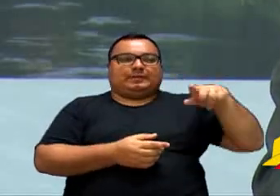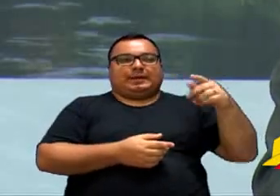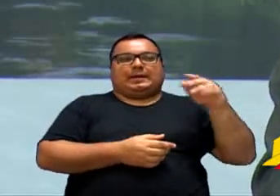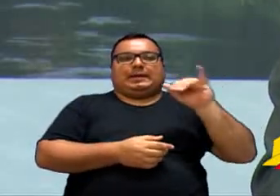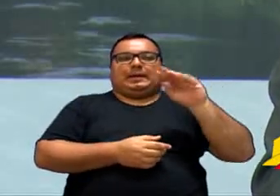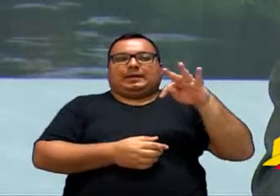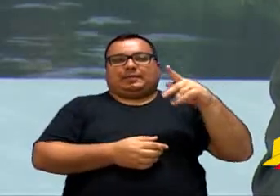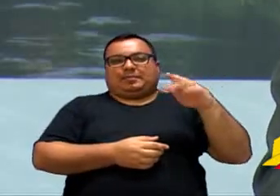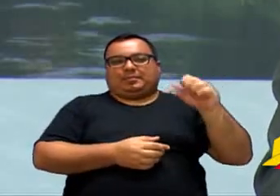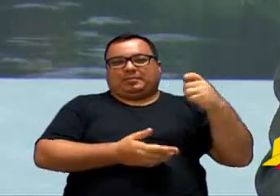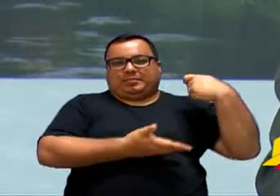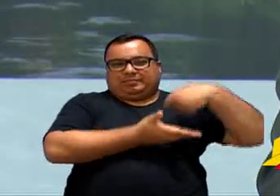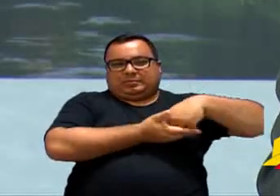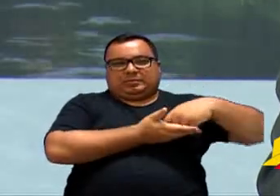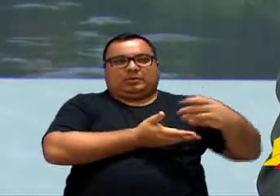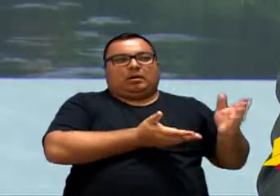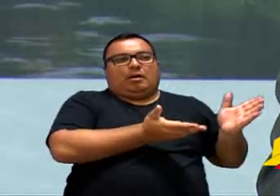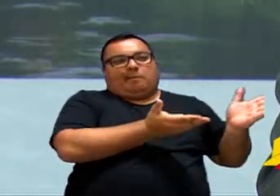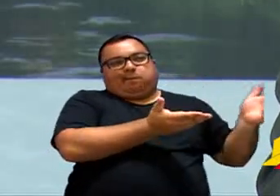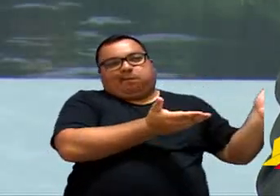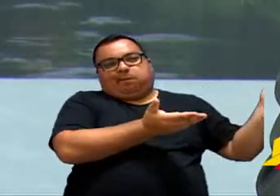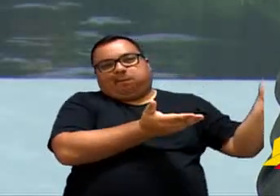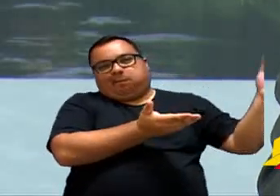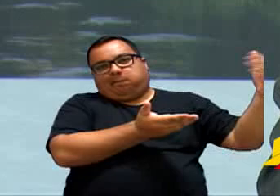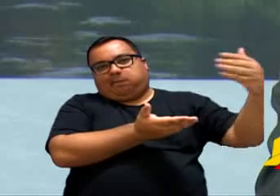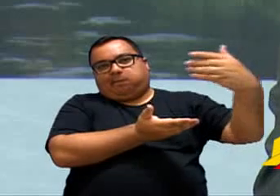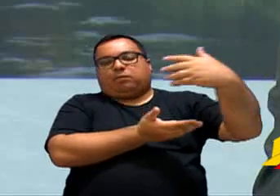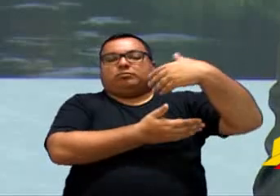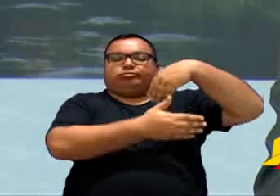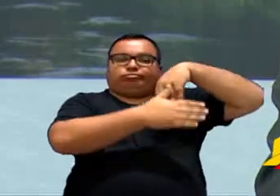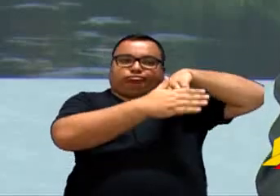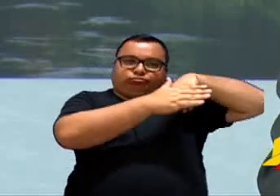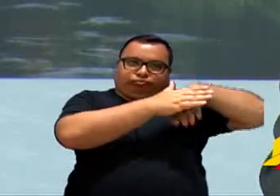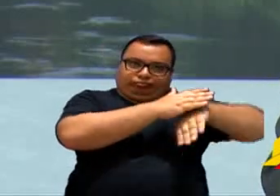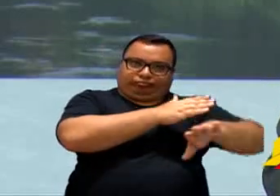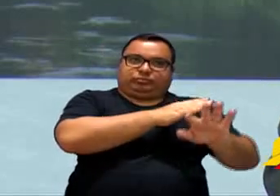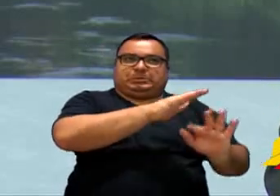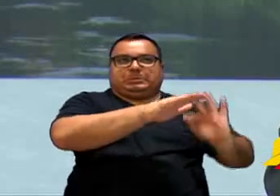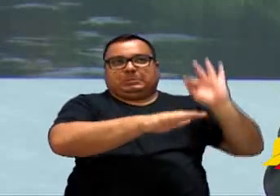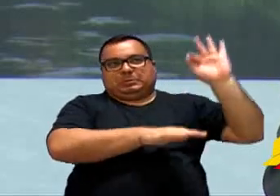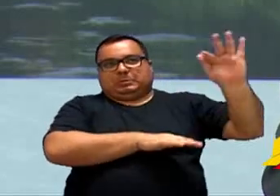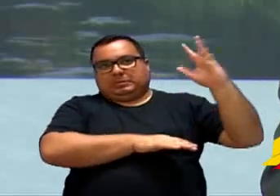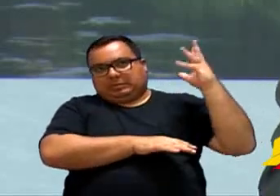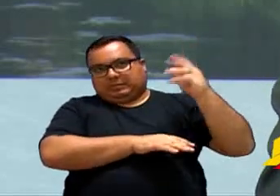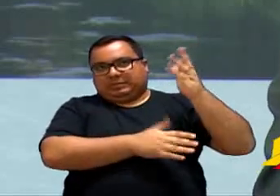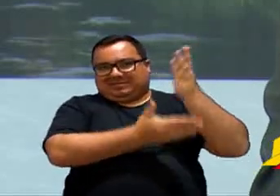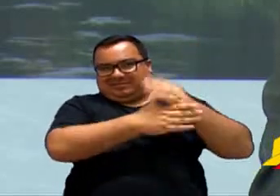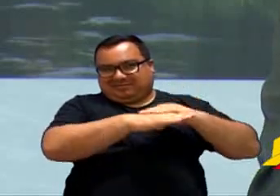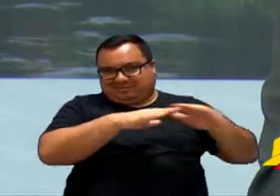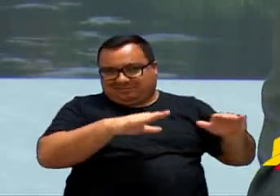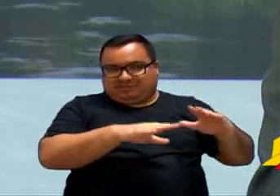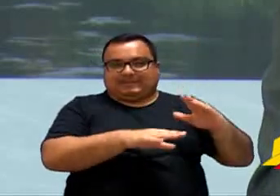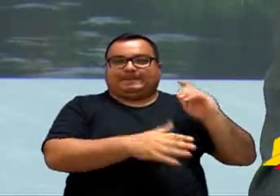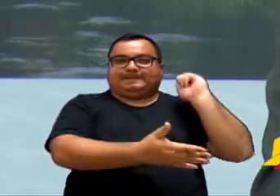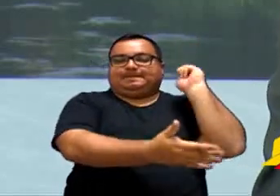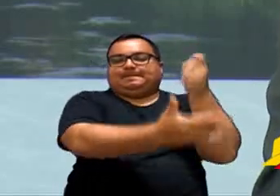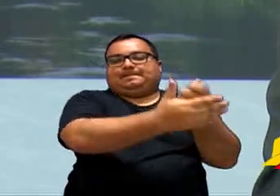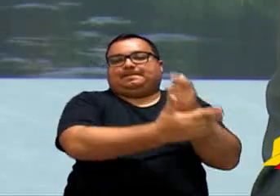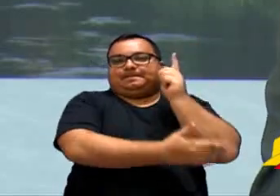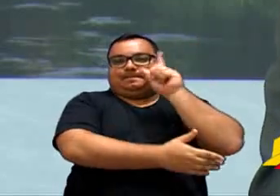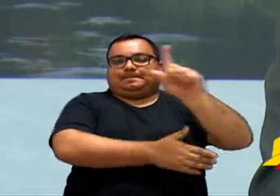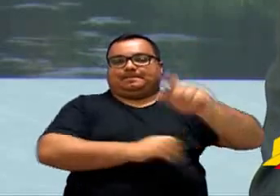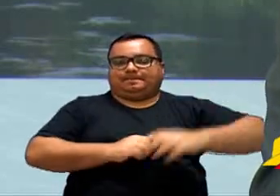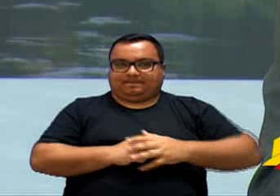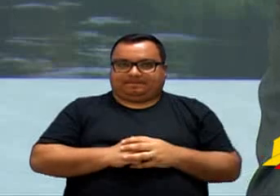parte dos funcionários públicos e com todas as adequações que tinha que fazer para que não